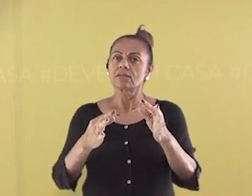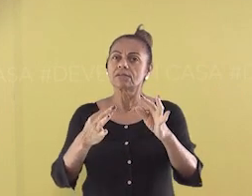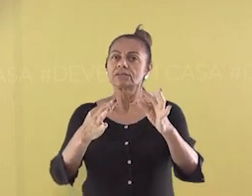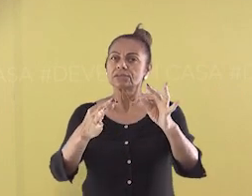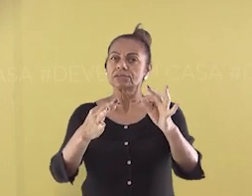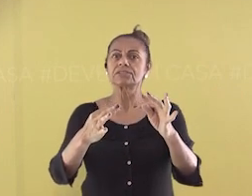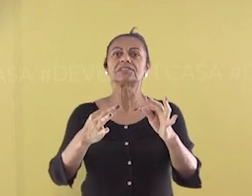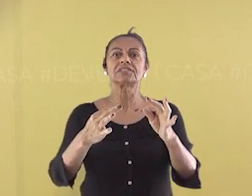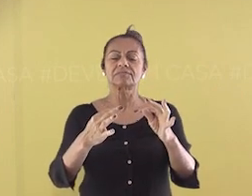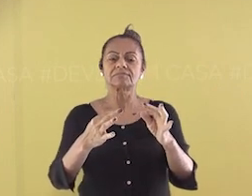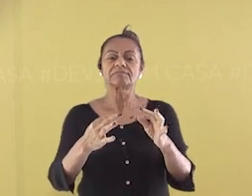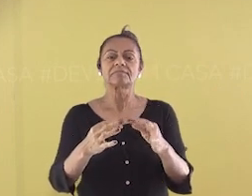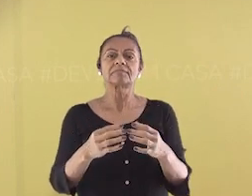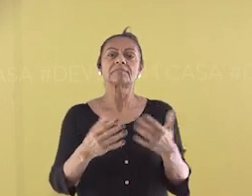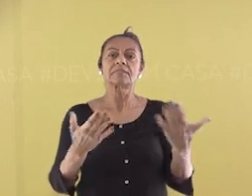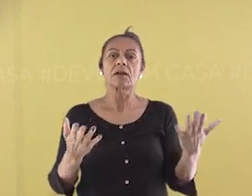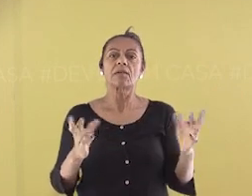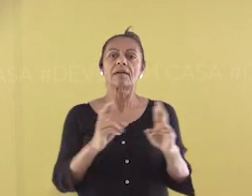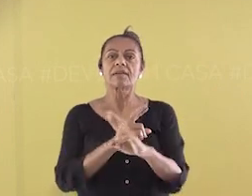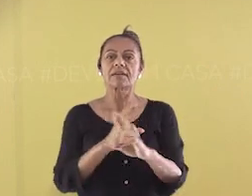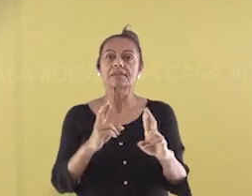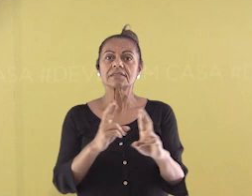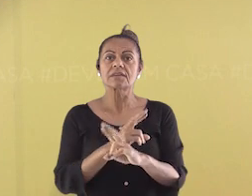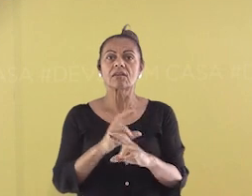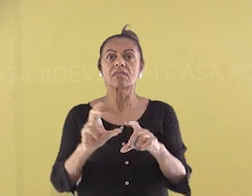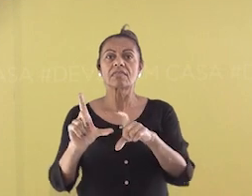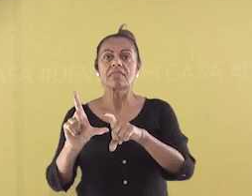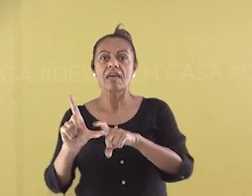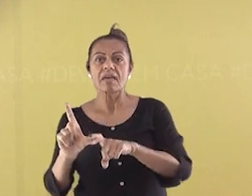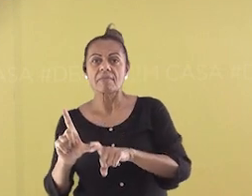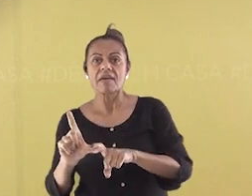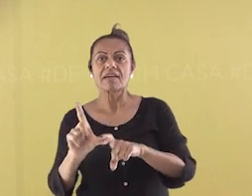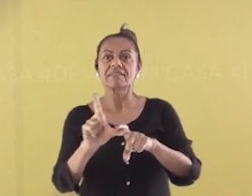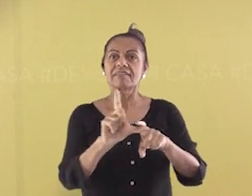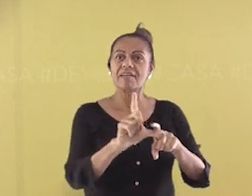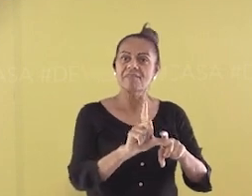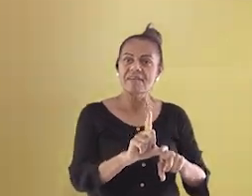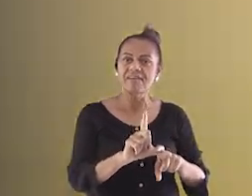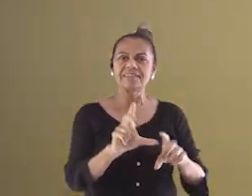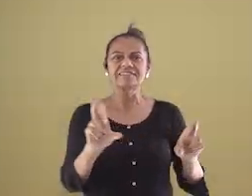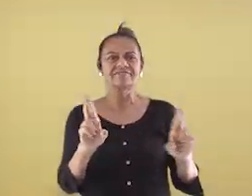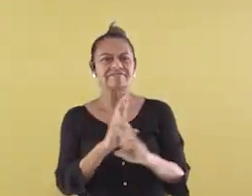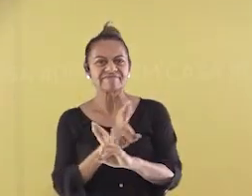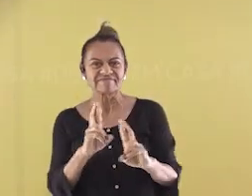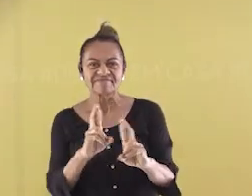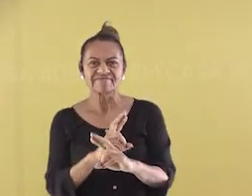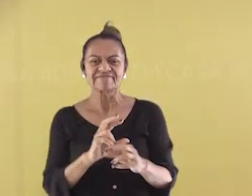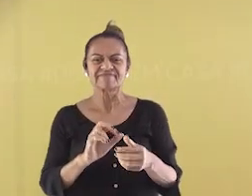de interdependência entre eles. Calma, nós vamos explicar melhor.